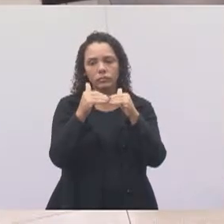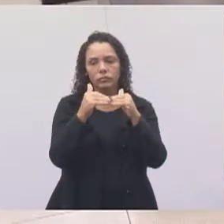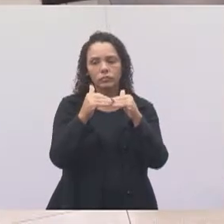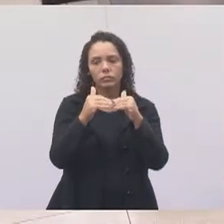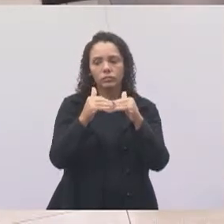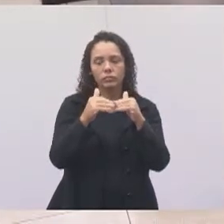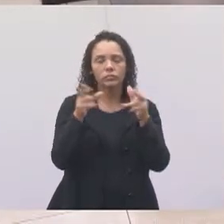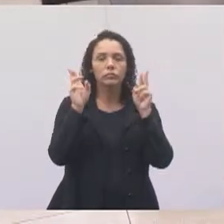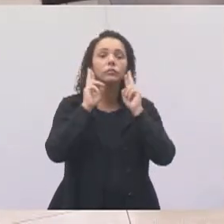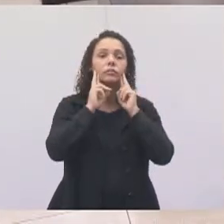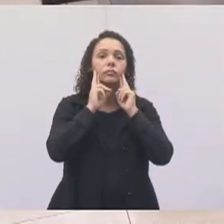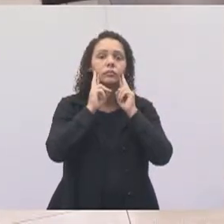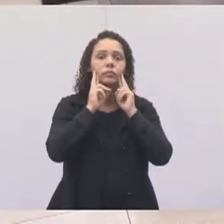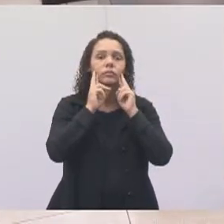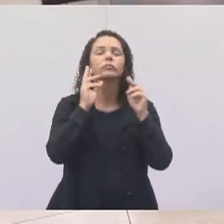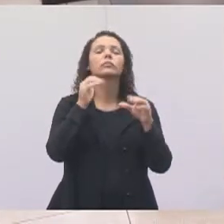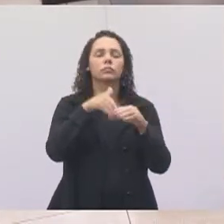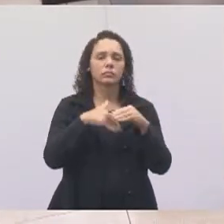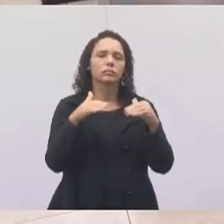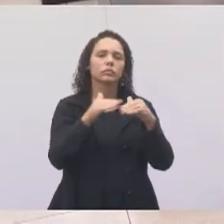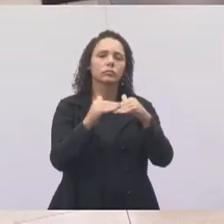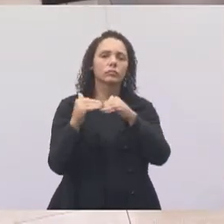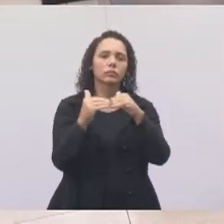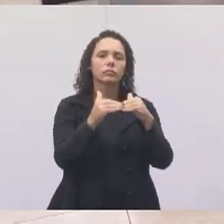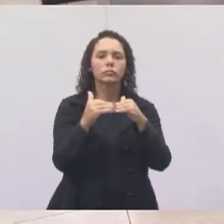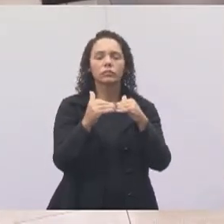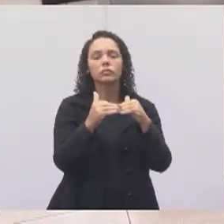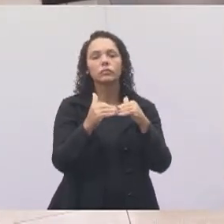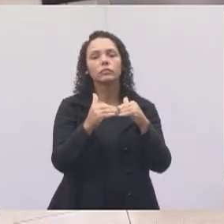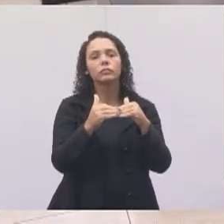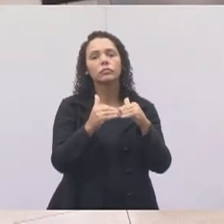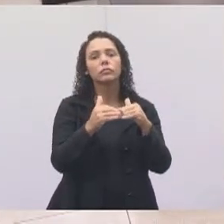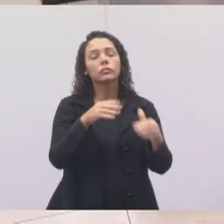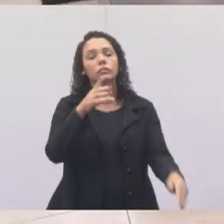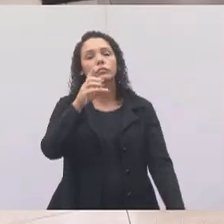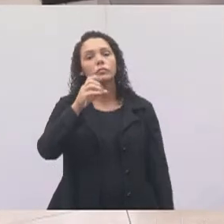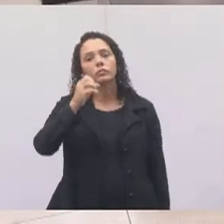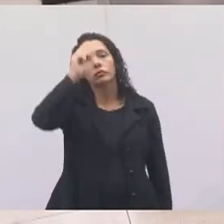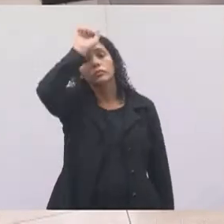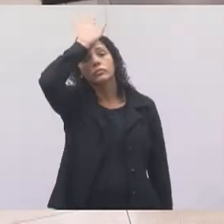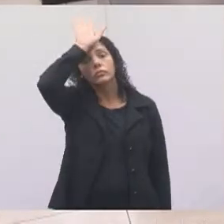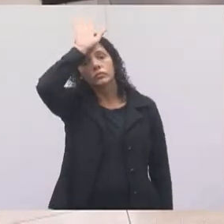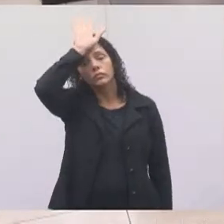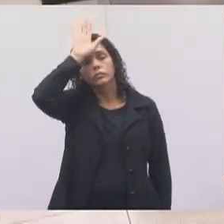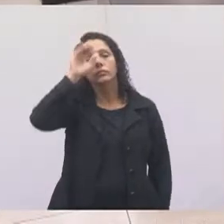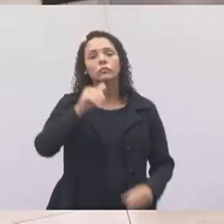vota o vereador Roberto Abreu? Favorável. Como vota o vereador Dr. Rodrigo Salomão?